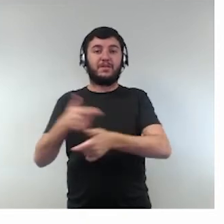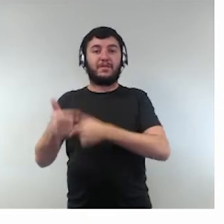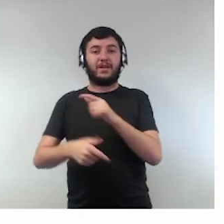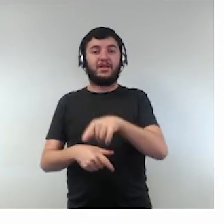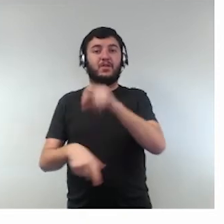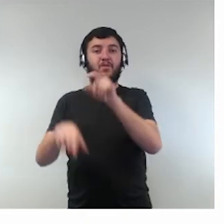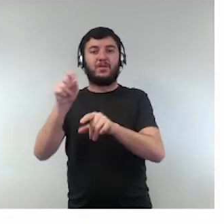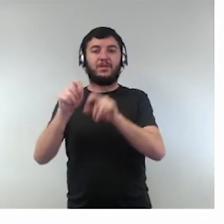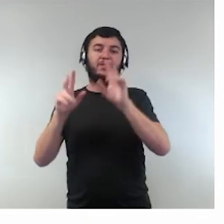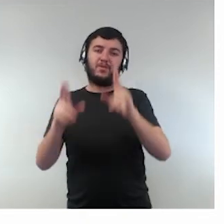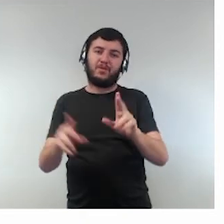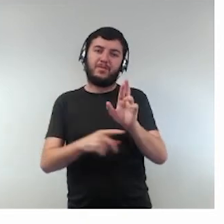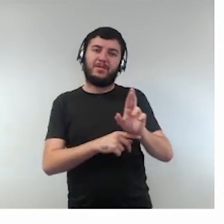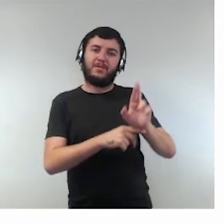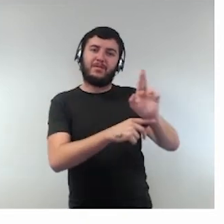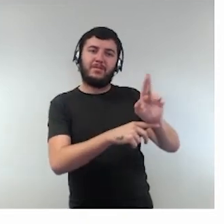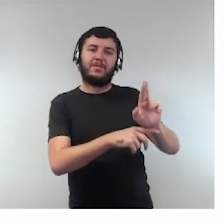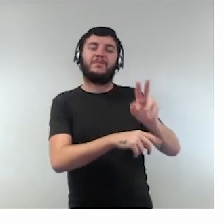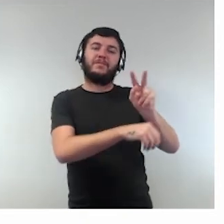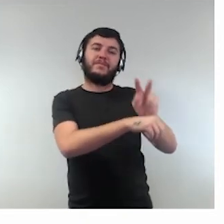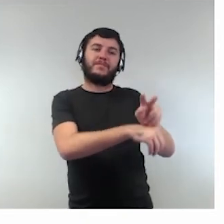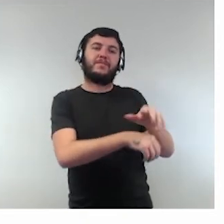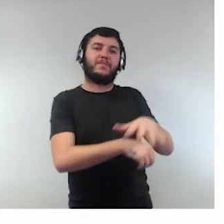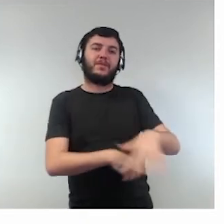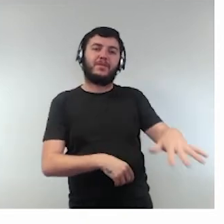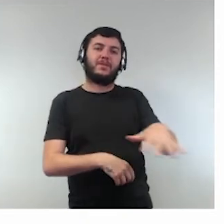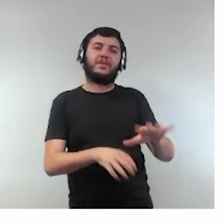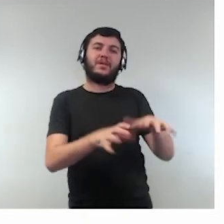judiciais, e para